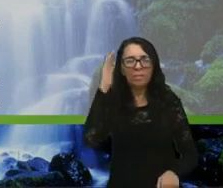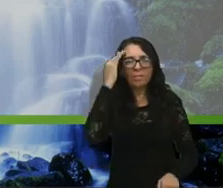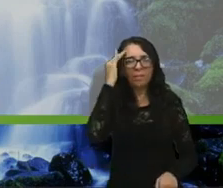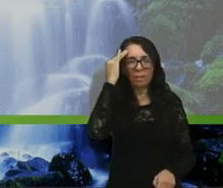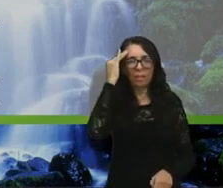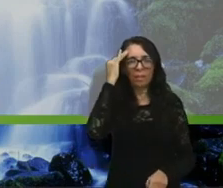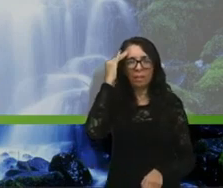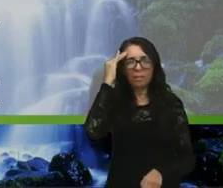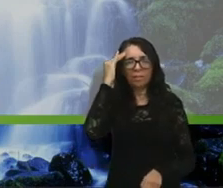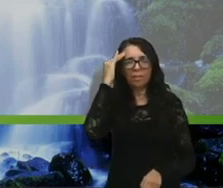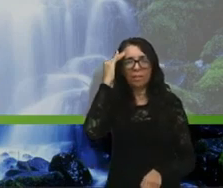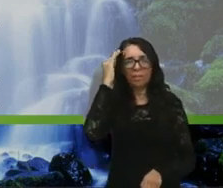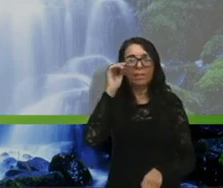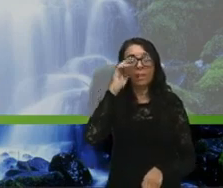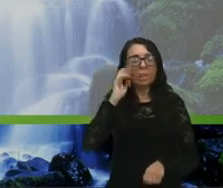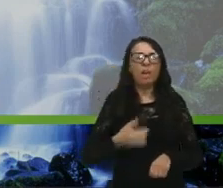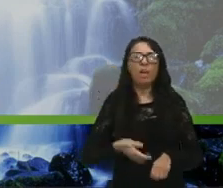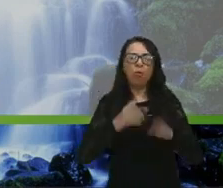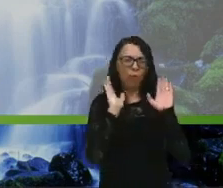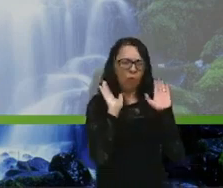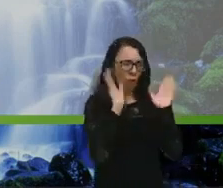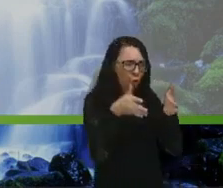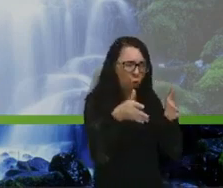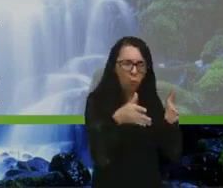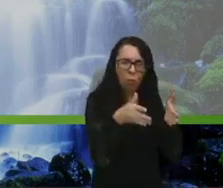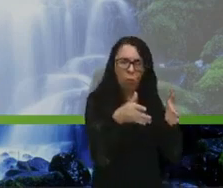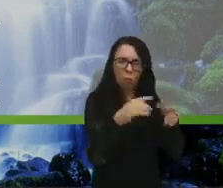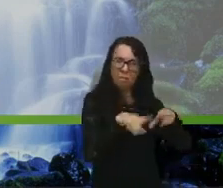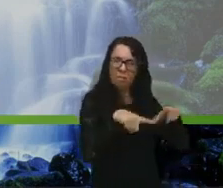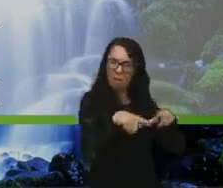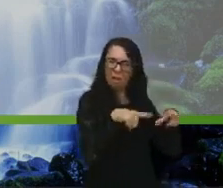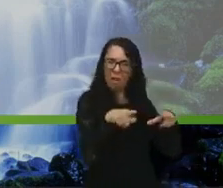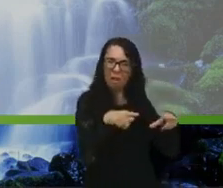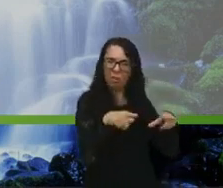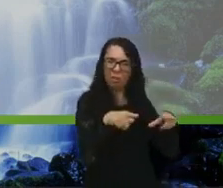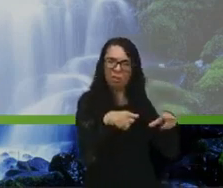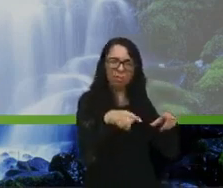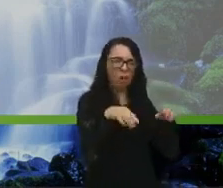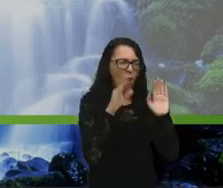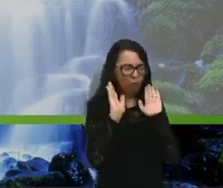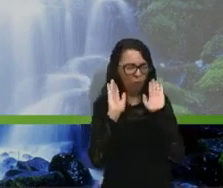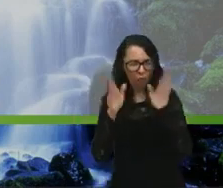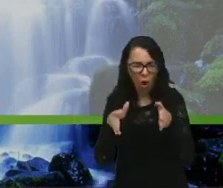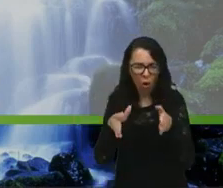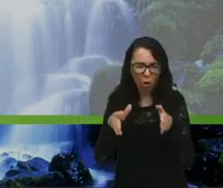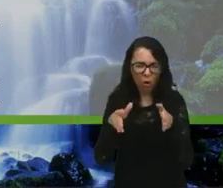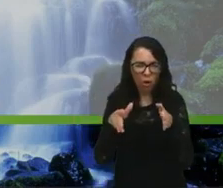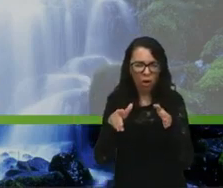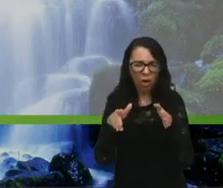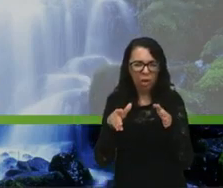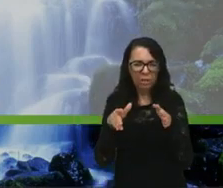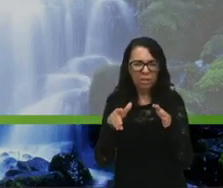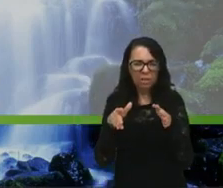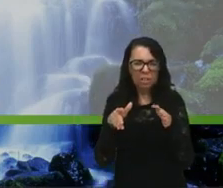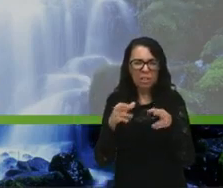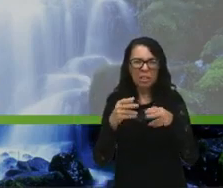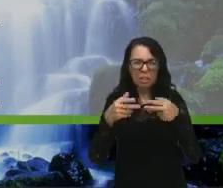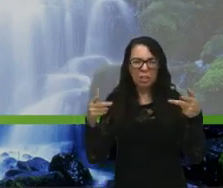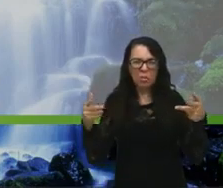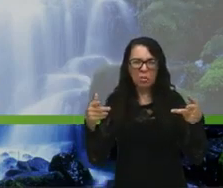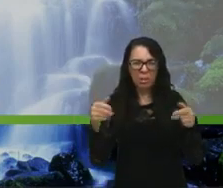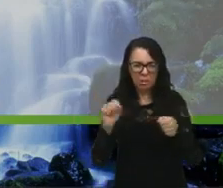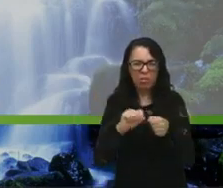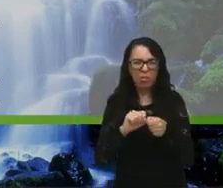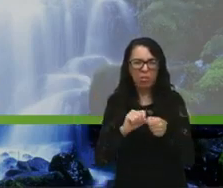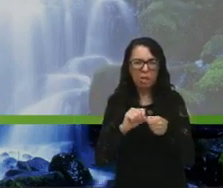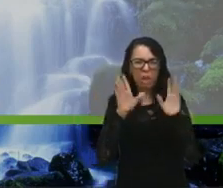você possui, a ênfase não está em quanto você ganha, enquanto você conquista, a ênfase não está no que você faz,